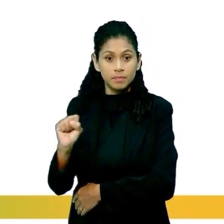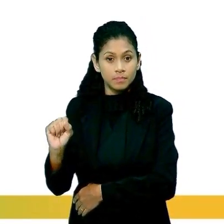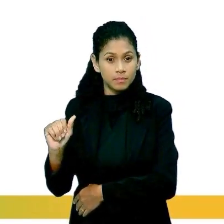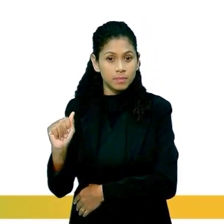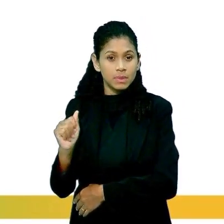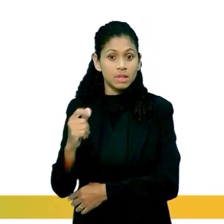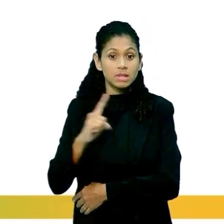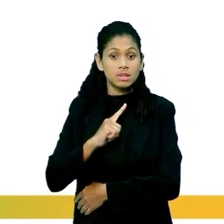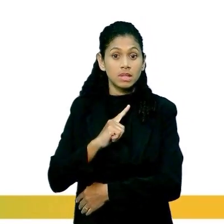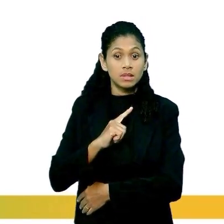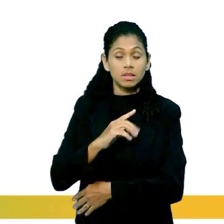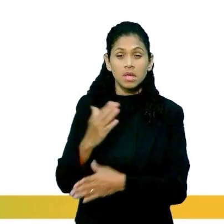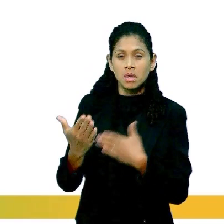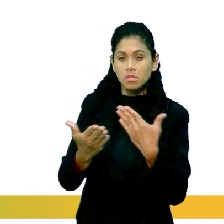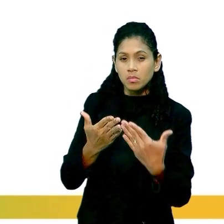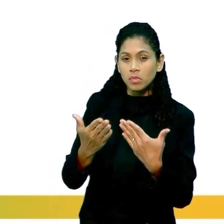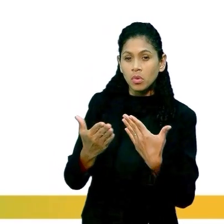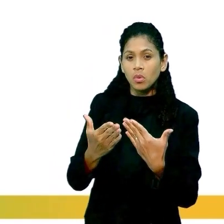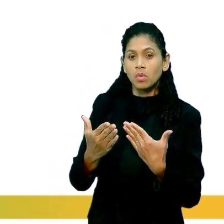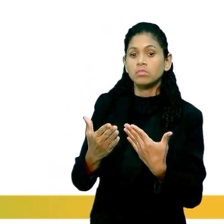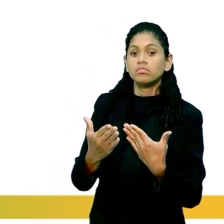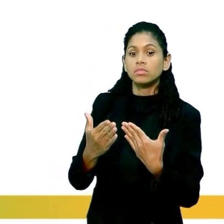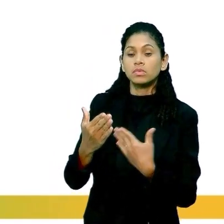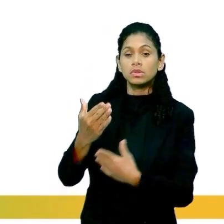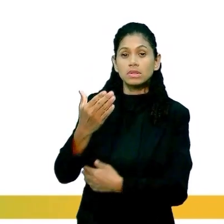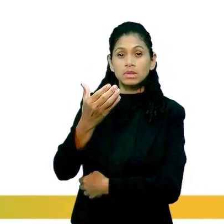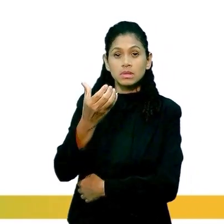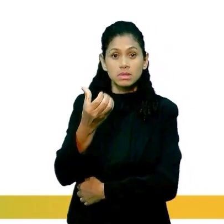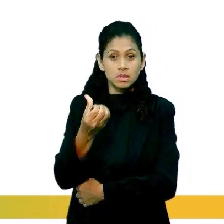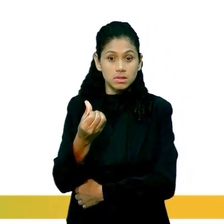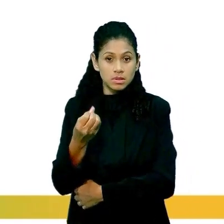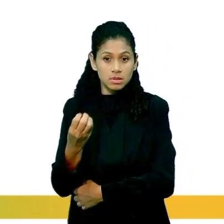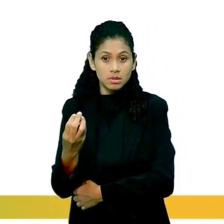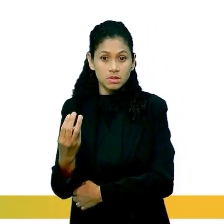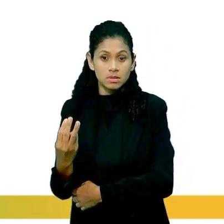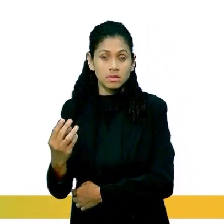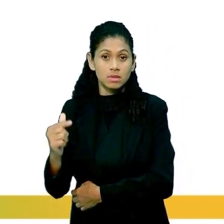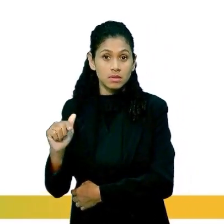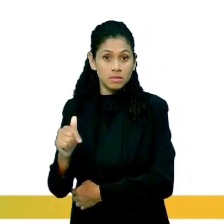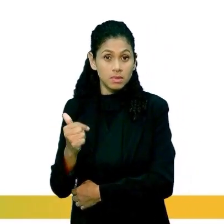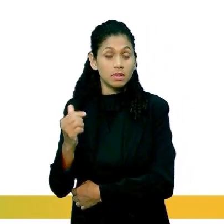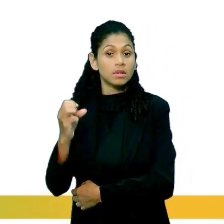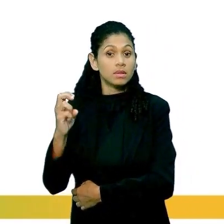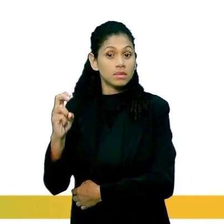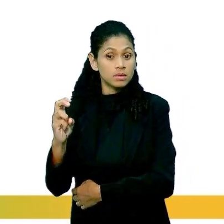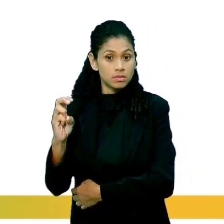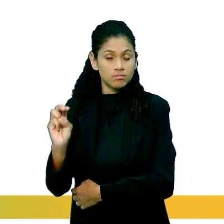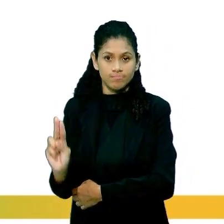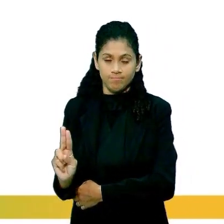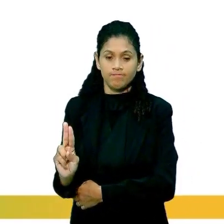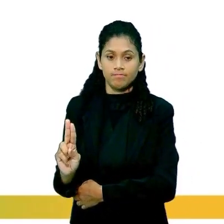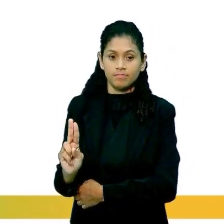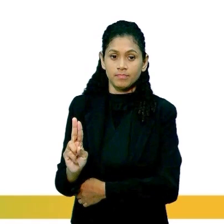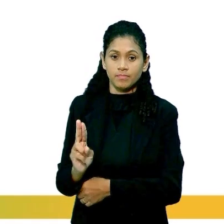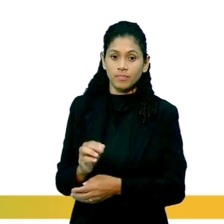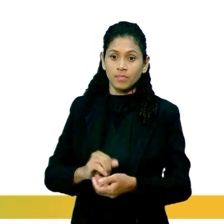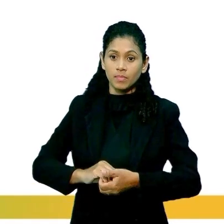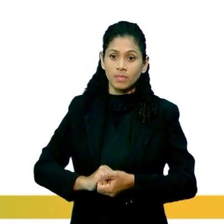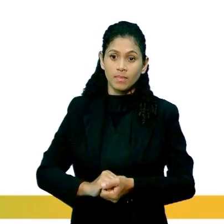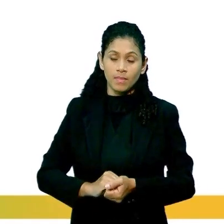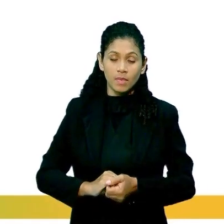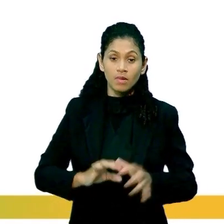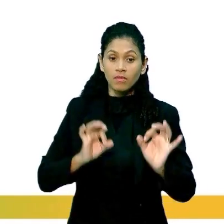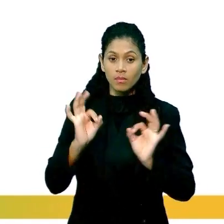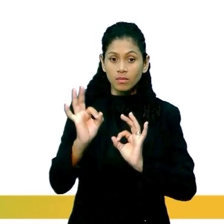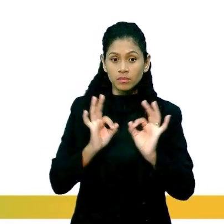Como que eu resolvo o cálculo estequiométrico? Nós vimos na aula passada que a estequiometria nada mais é do que uma grande regra de 3. Então vamos